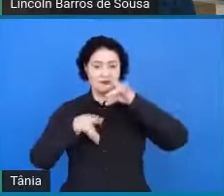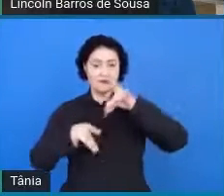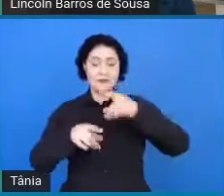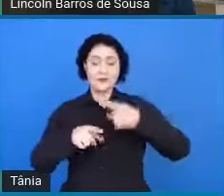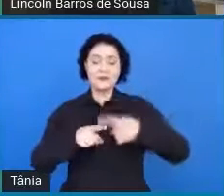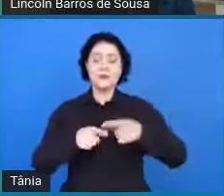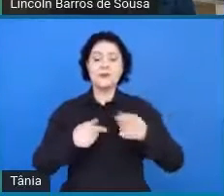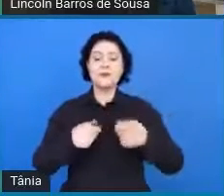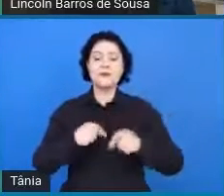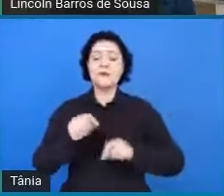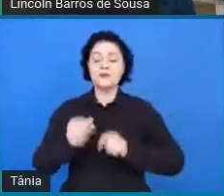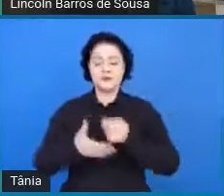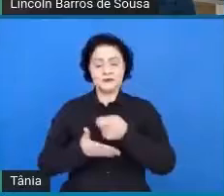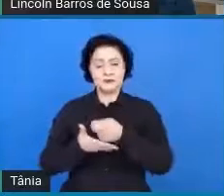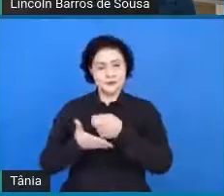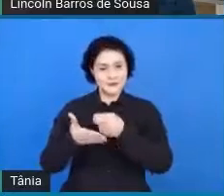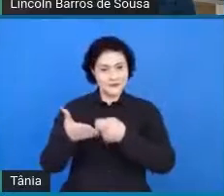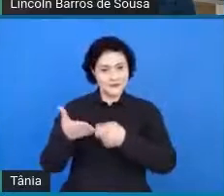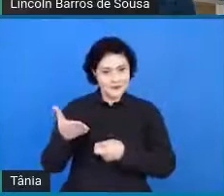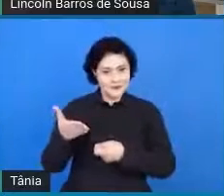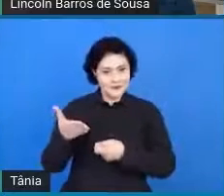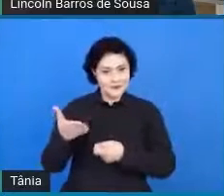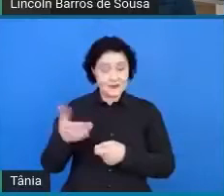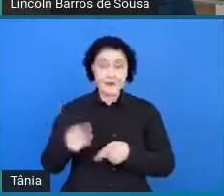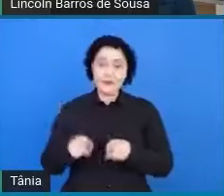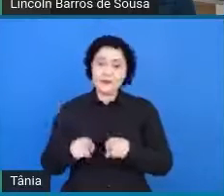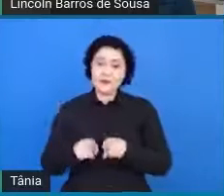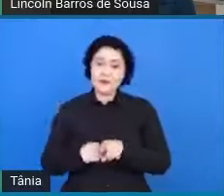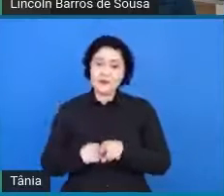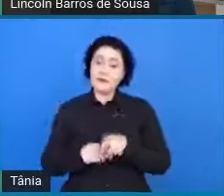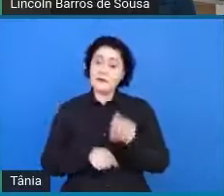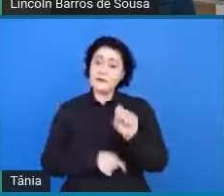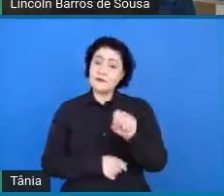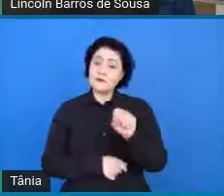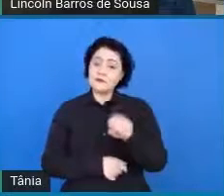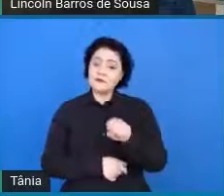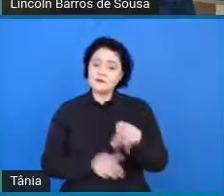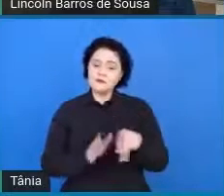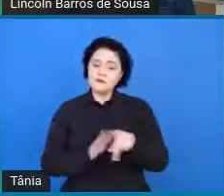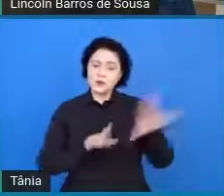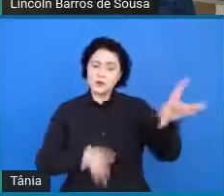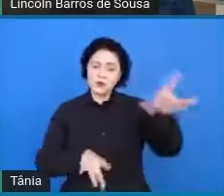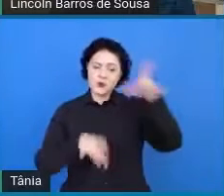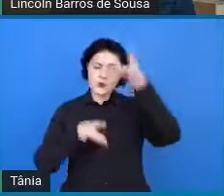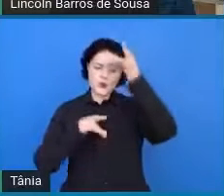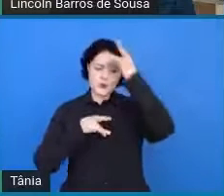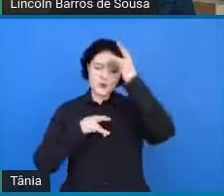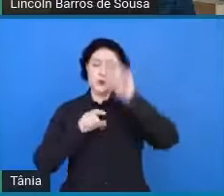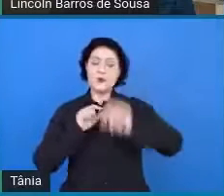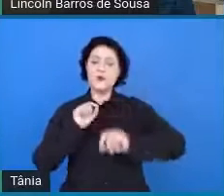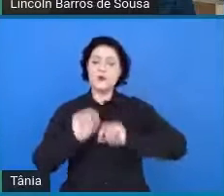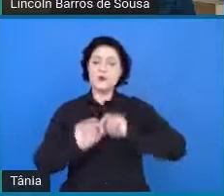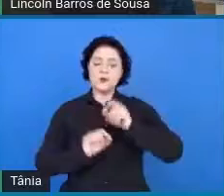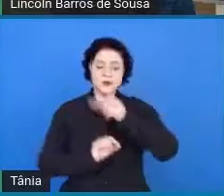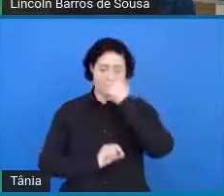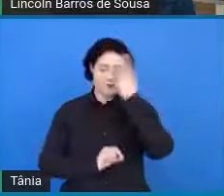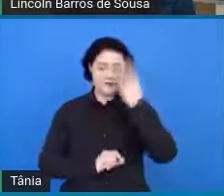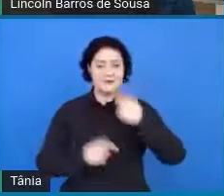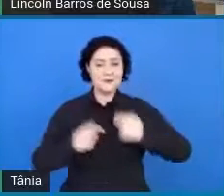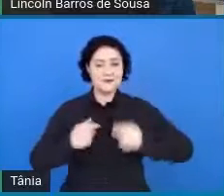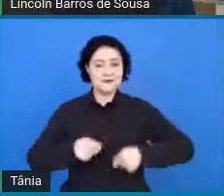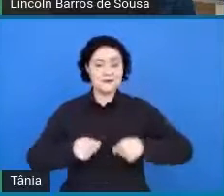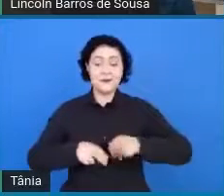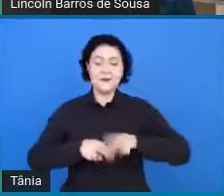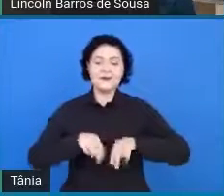precisa escrever eu acho que muito inspirado baseado no que as pessoas estão precisando Então